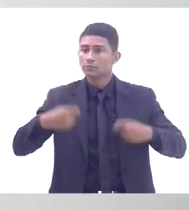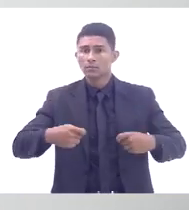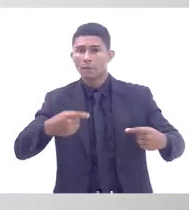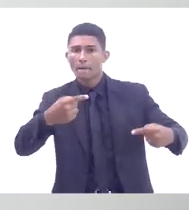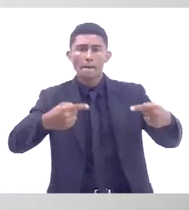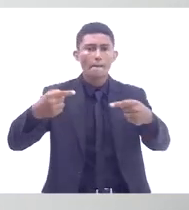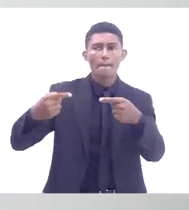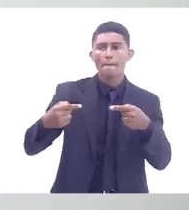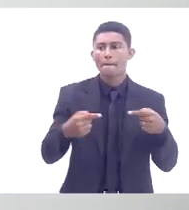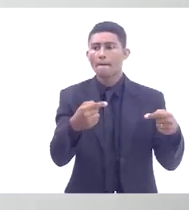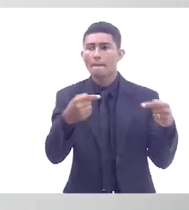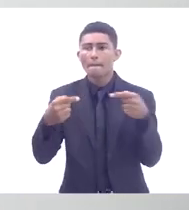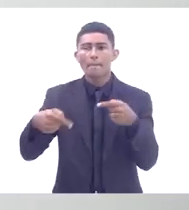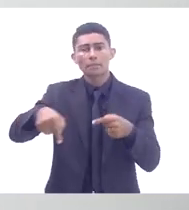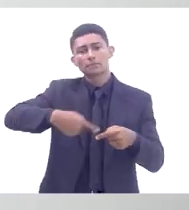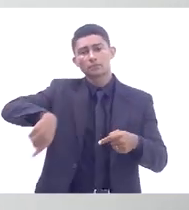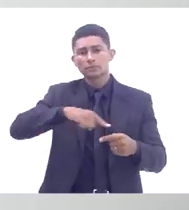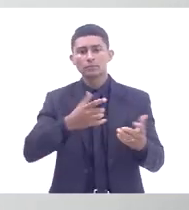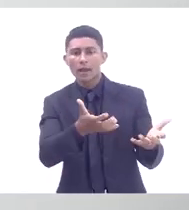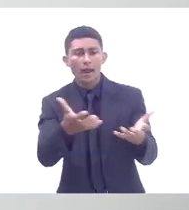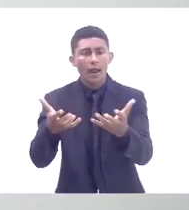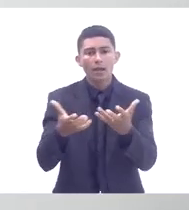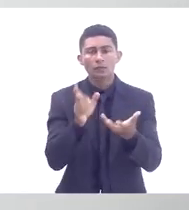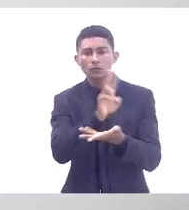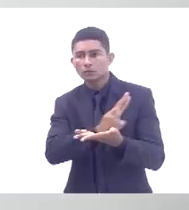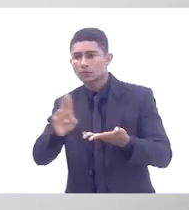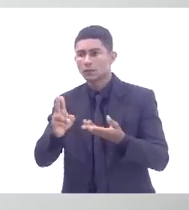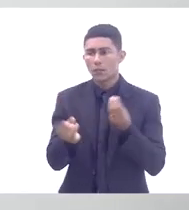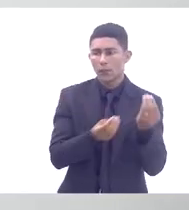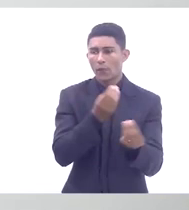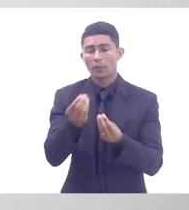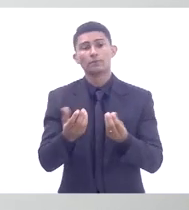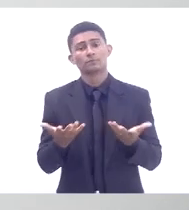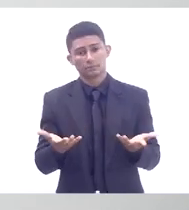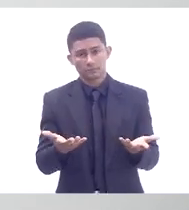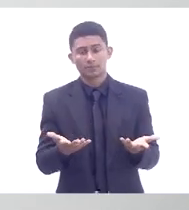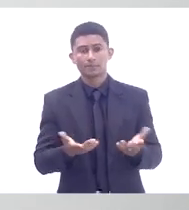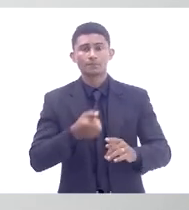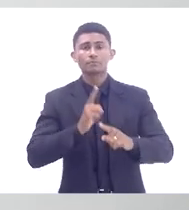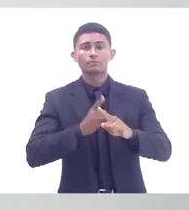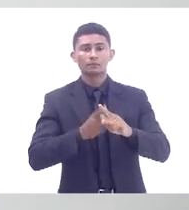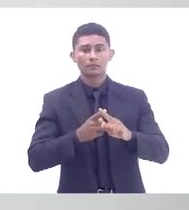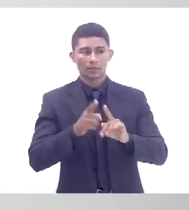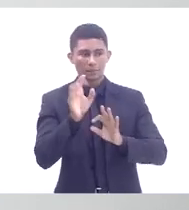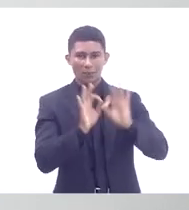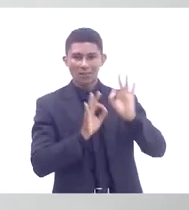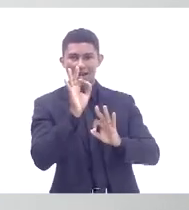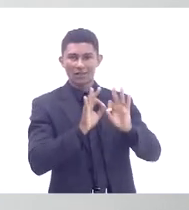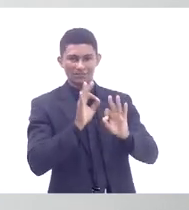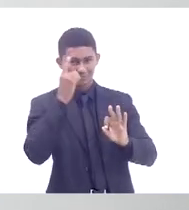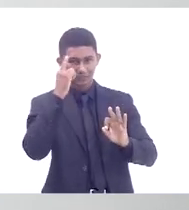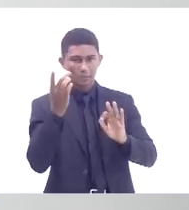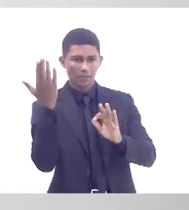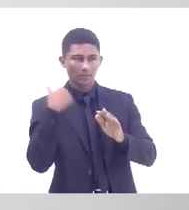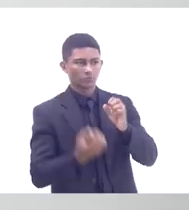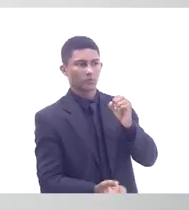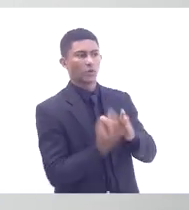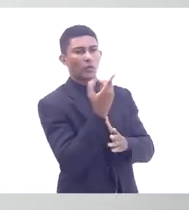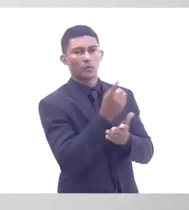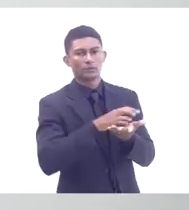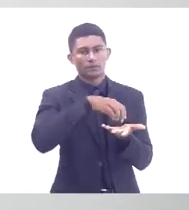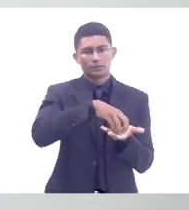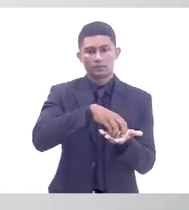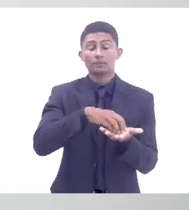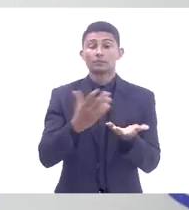que queremos né e a partir do projeto né que originou essa Universidade a doença e